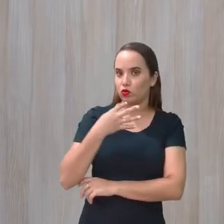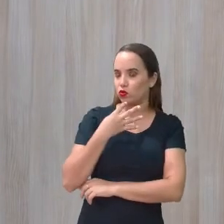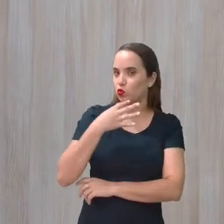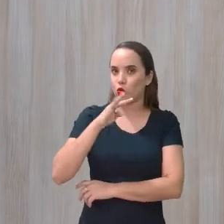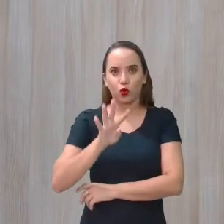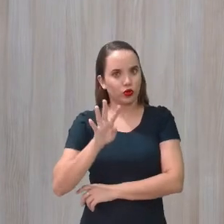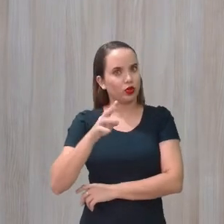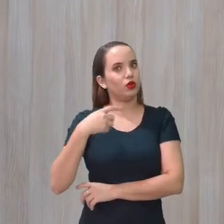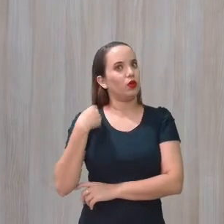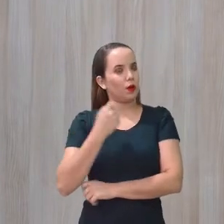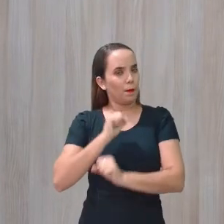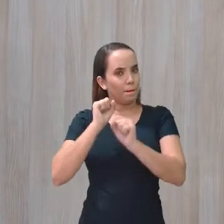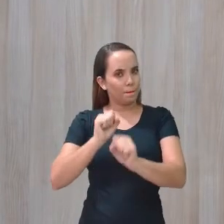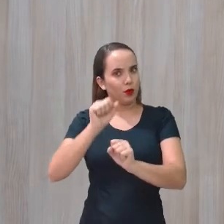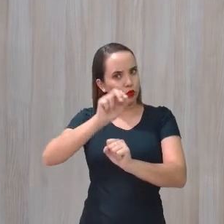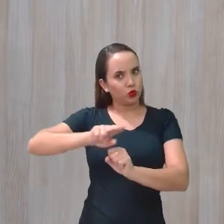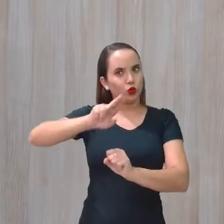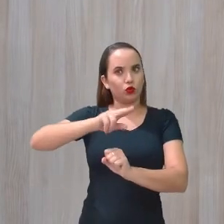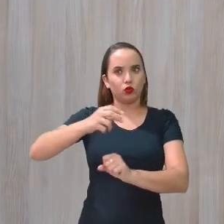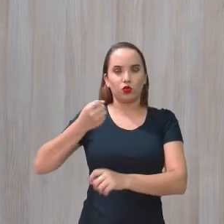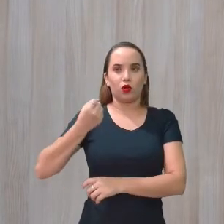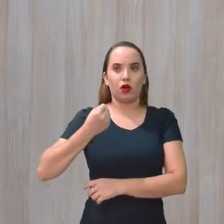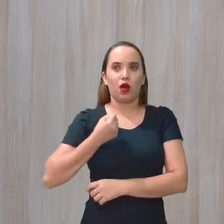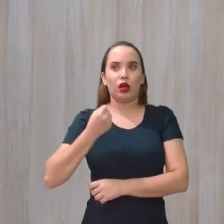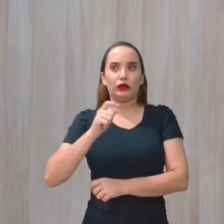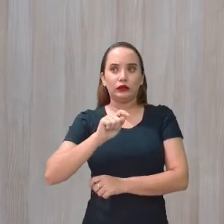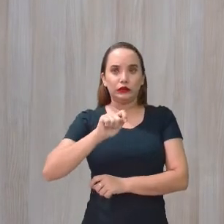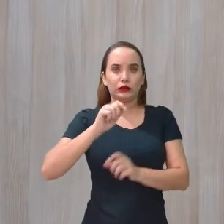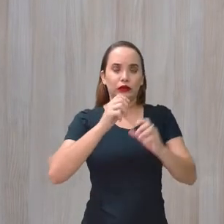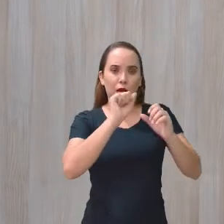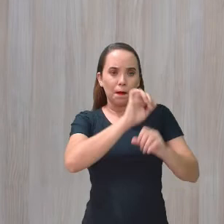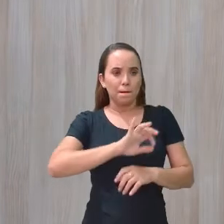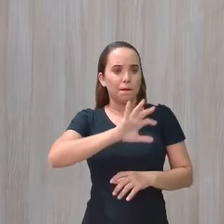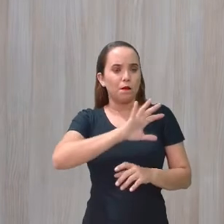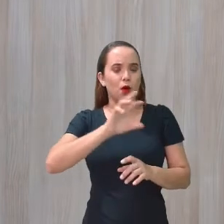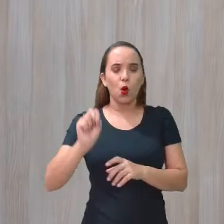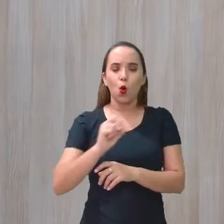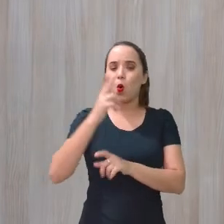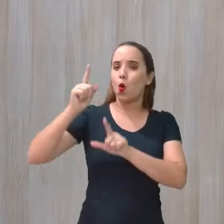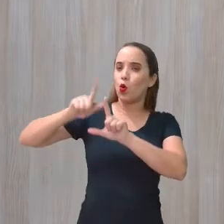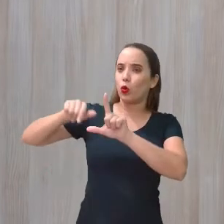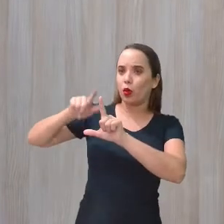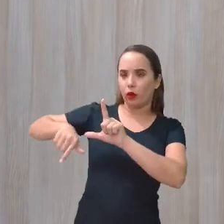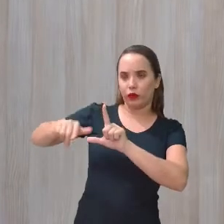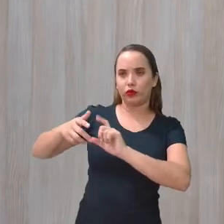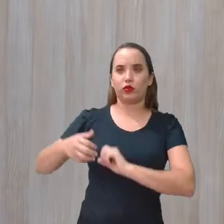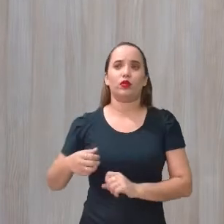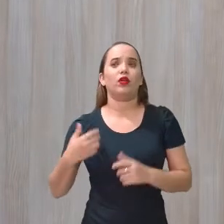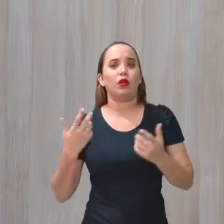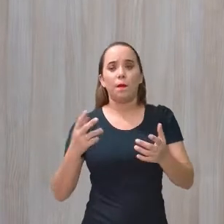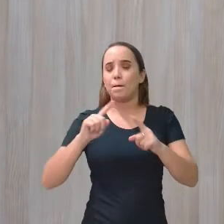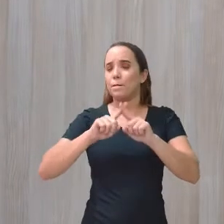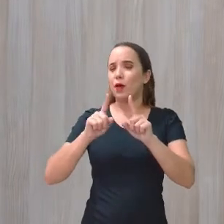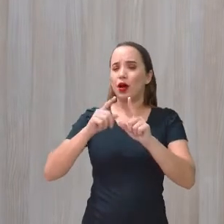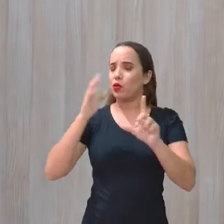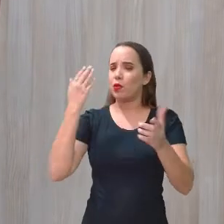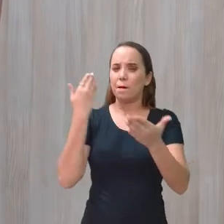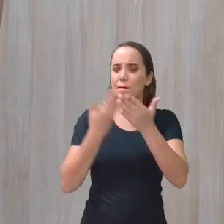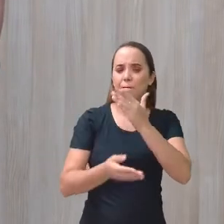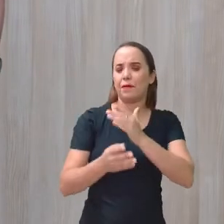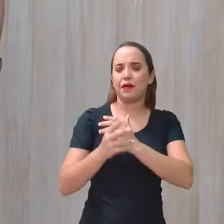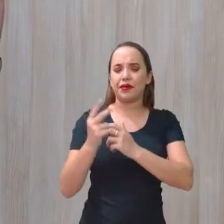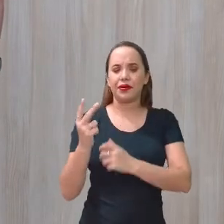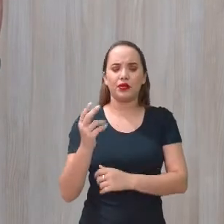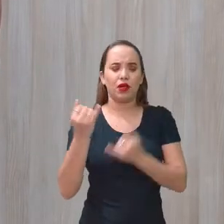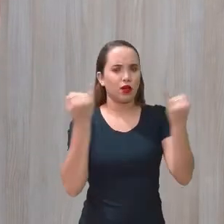letras, isso não vai fazer com que o significado desse sistema se perca, aonde eu quero descobrir valores